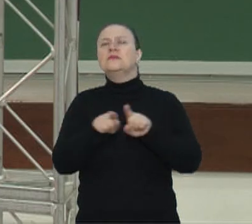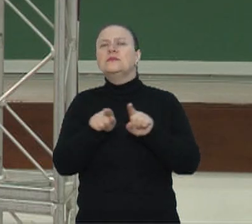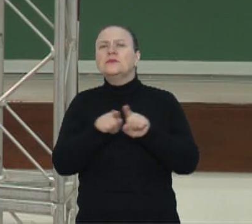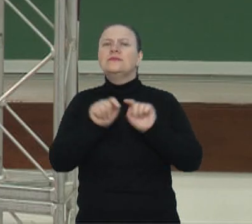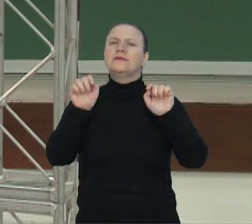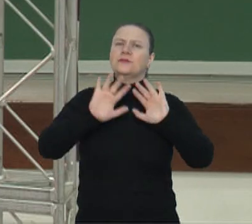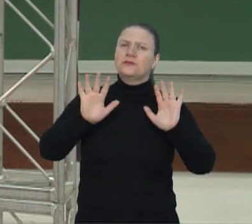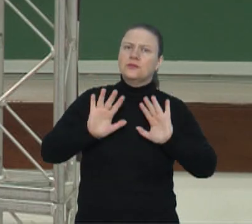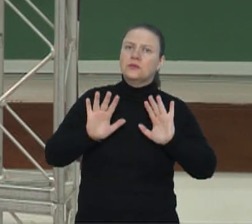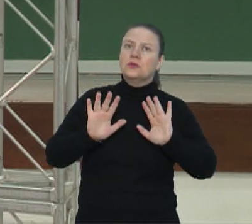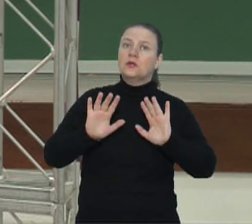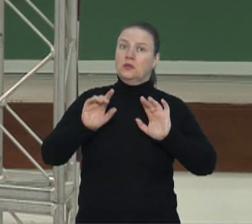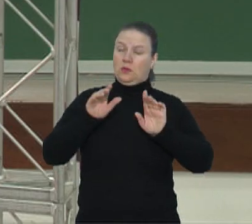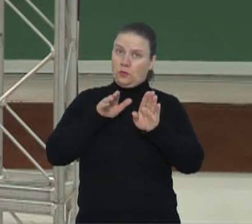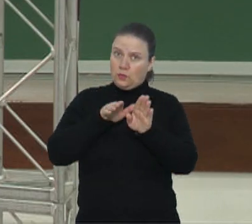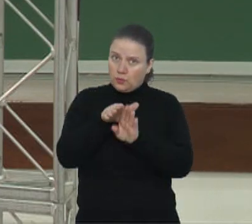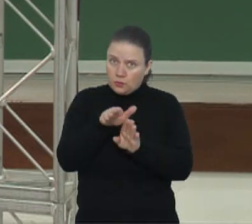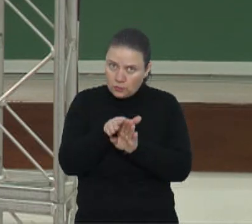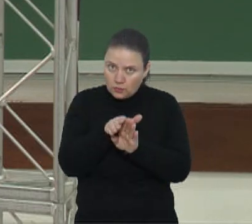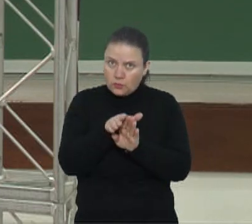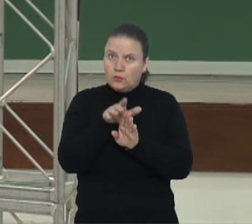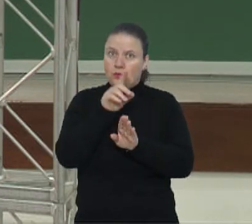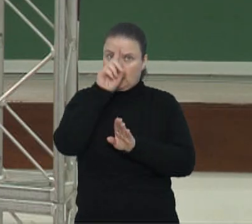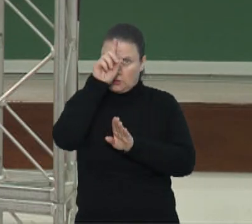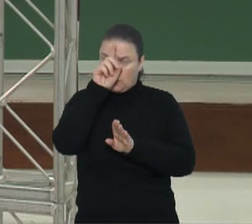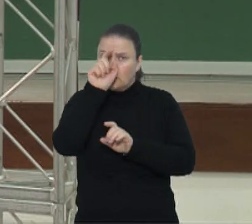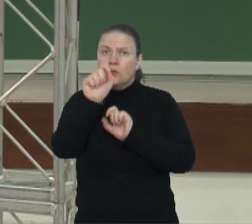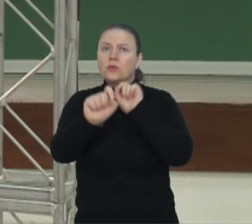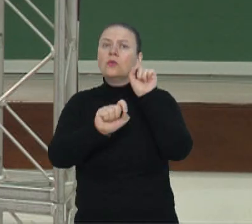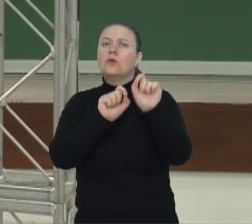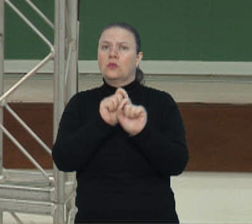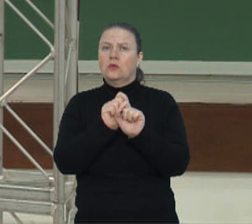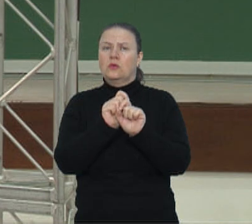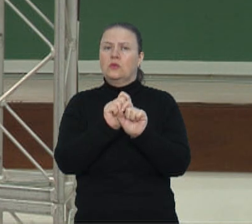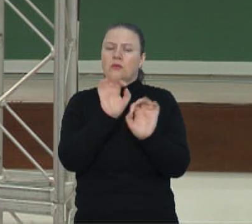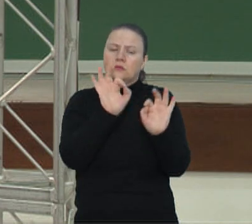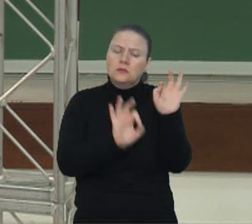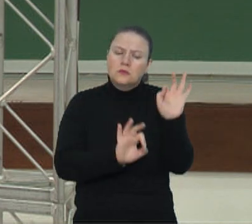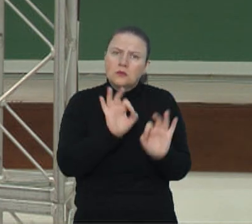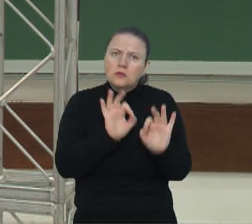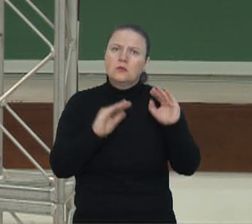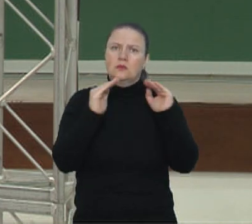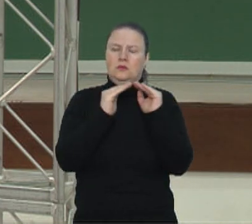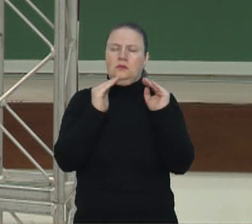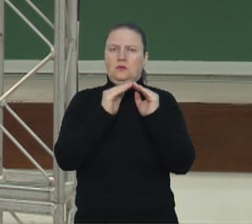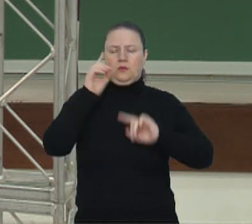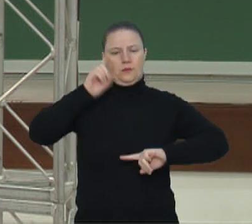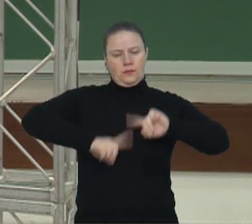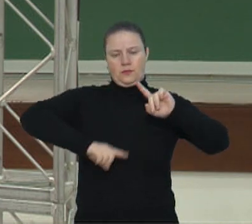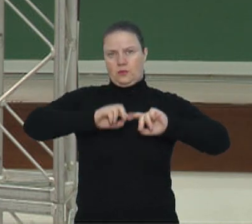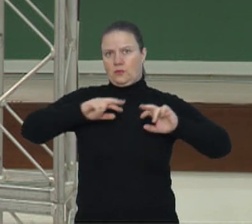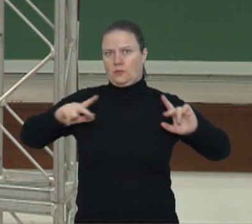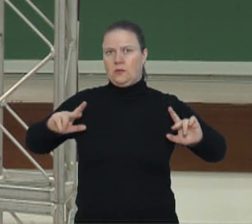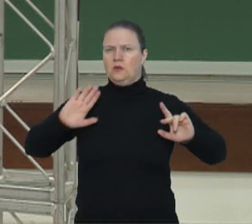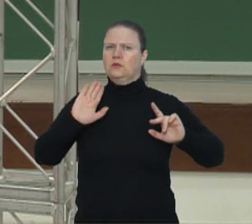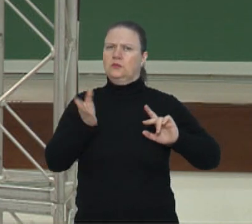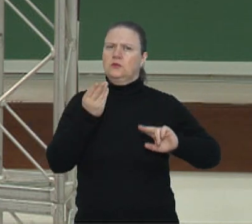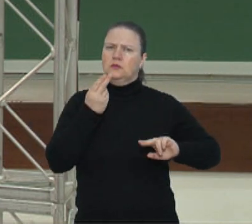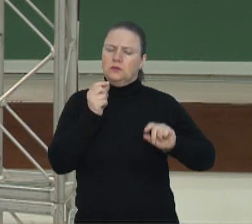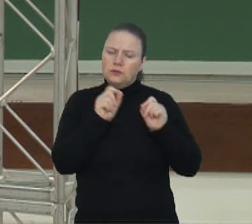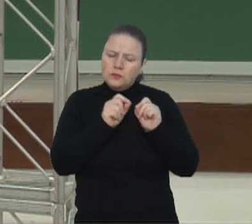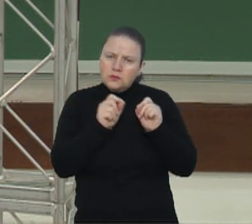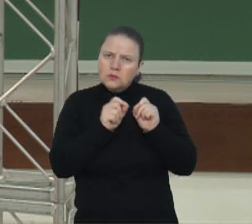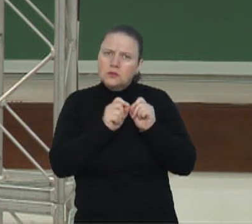e vou passar aquela dica, né? A ideia é que vocês organizem na casa de vocês todo o material que vocês já fizeram nas